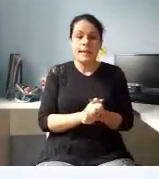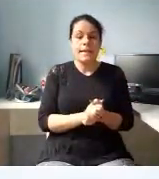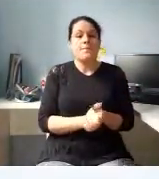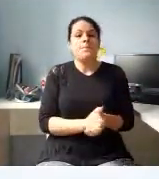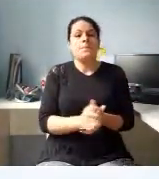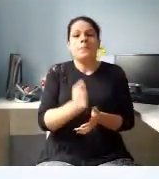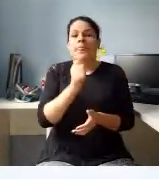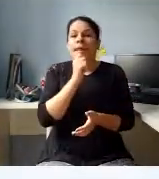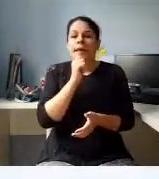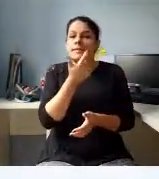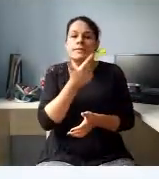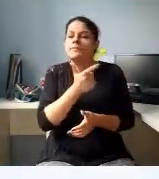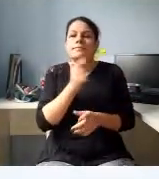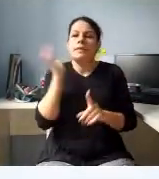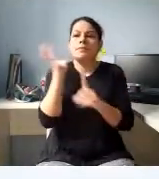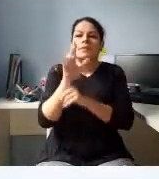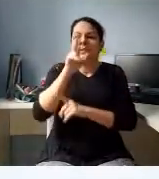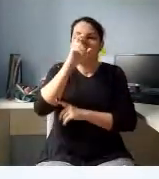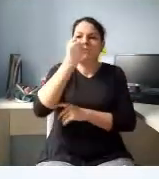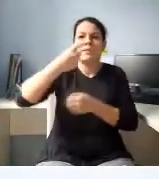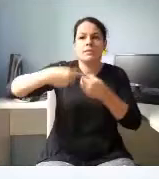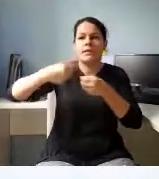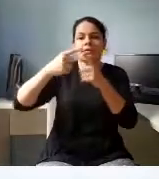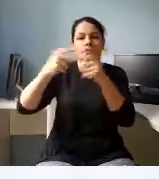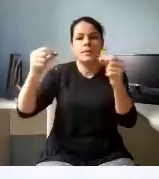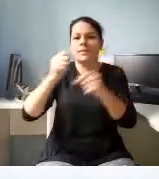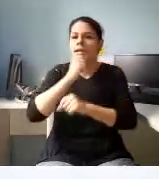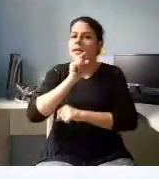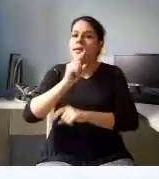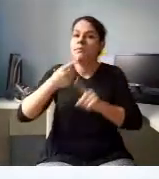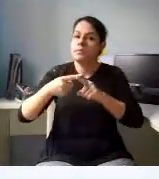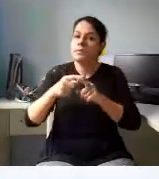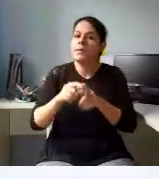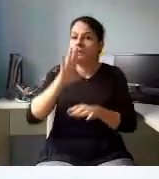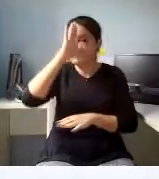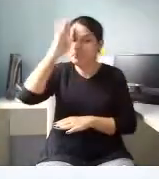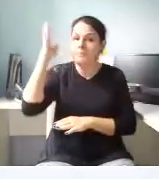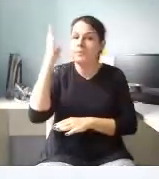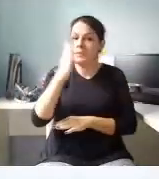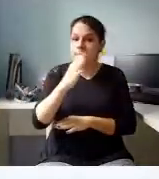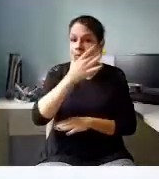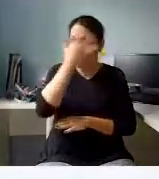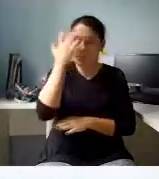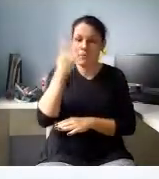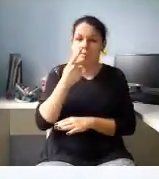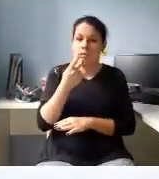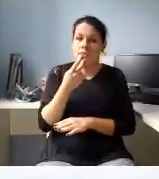essa repercussão tão pesada por aqui, até porque a concentração disso está muito ainda no foco do